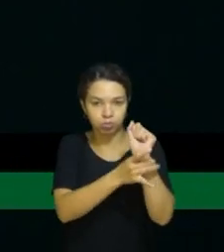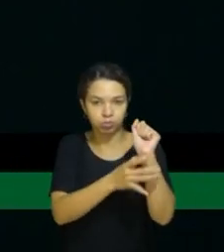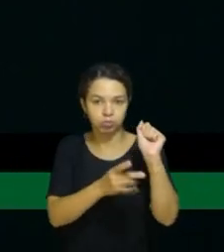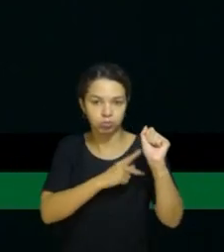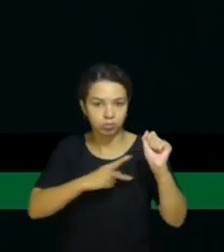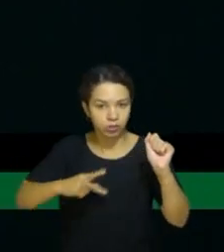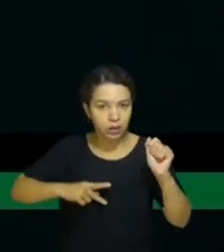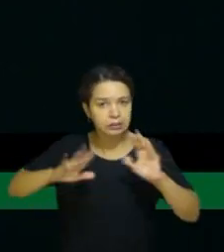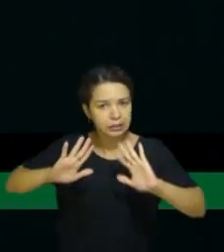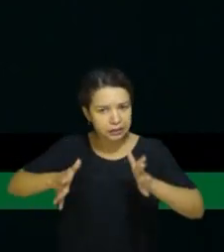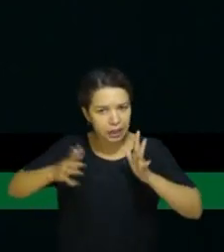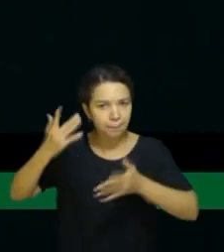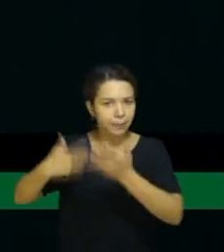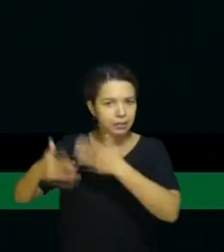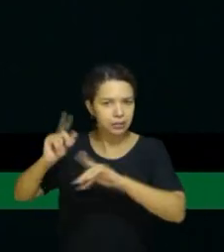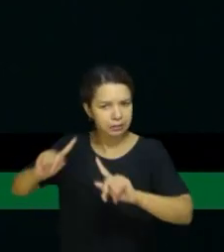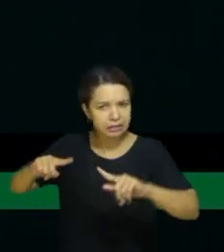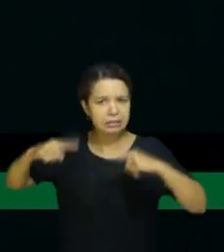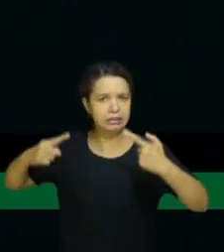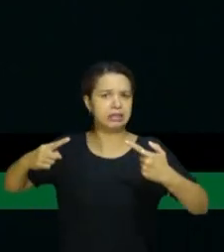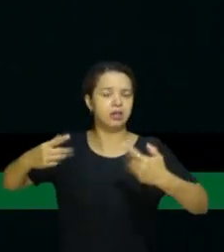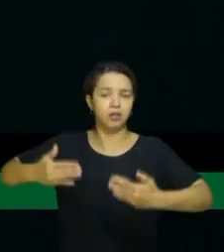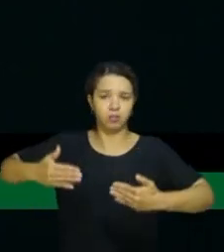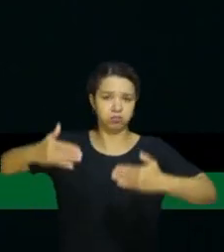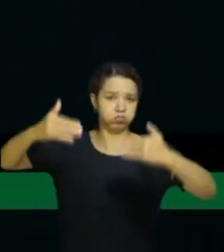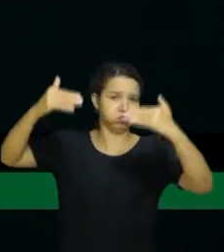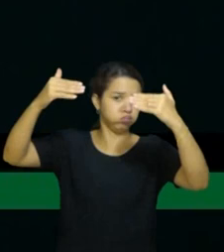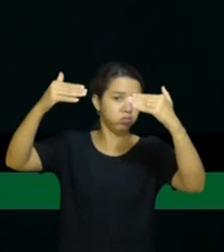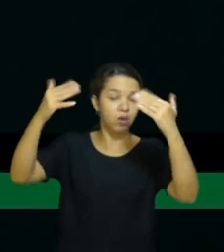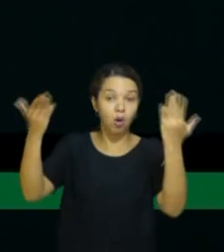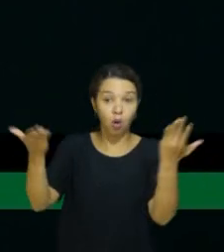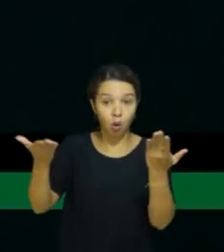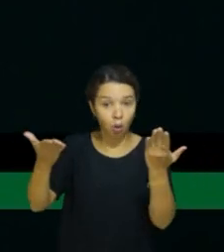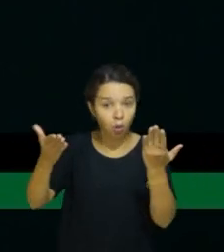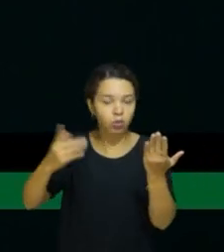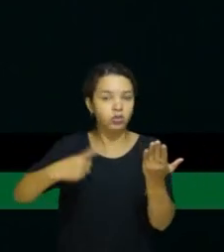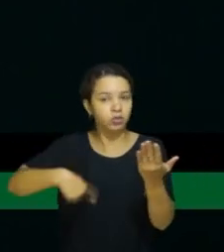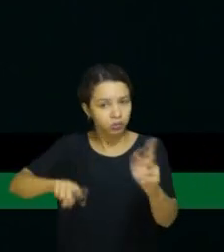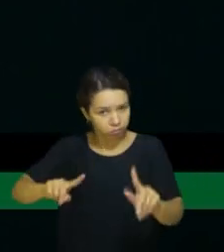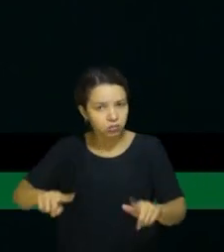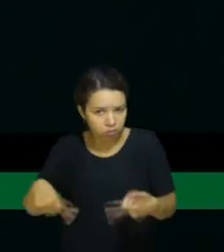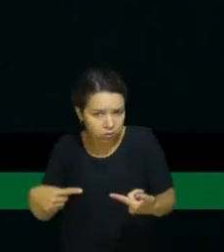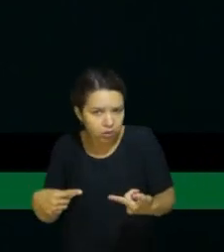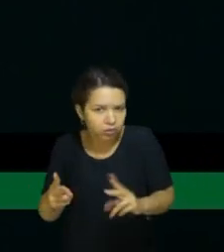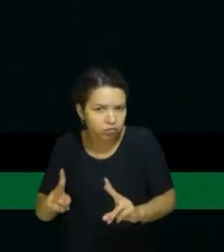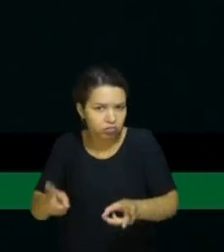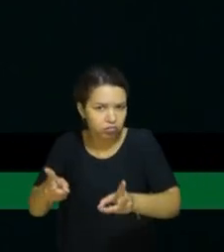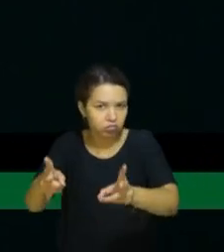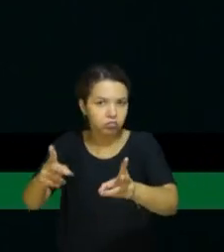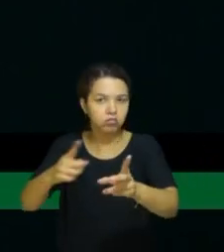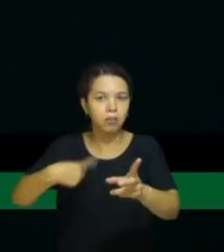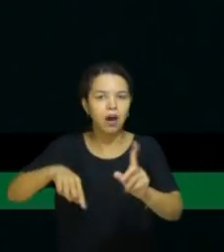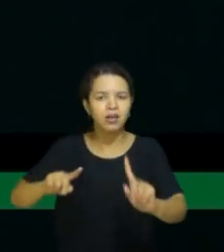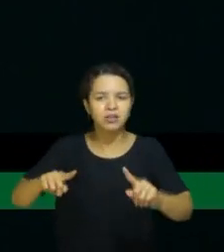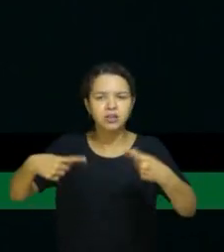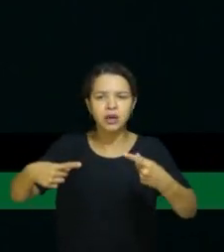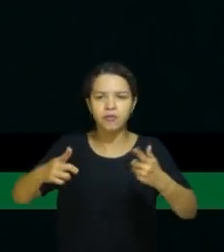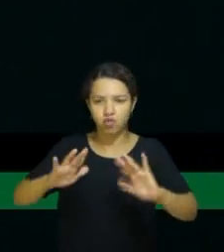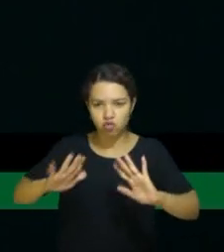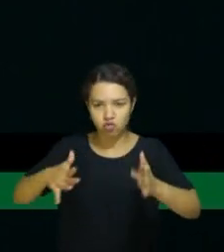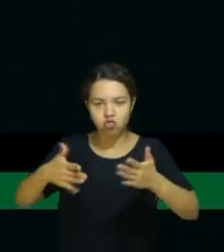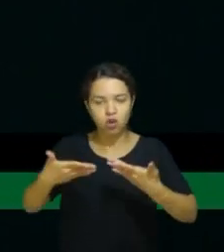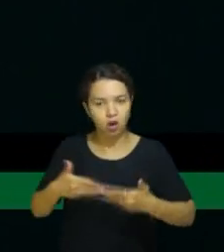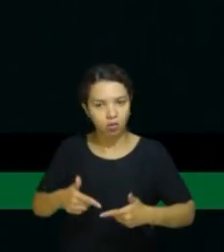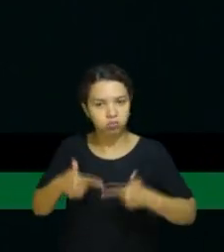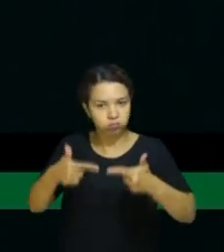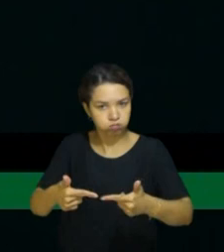já foi um desafio maior hoje ainda continua um desafio mas é Um Desafio que foi enfrentado